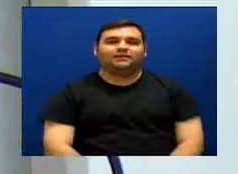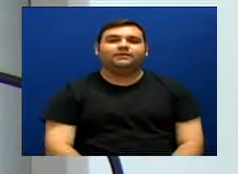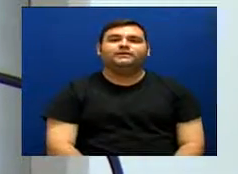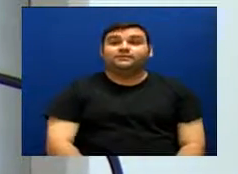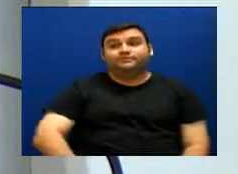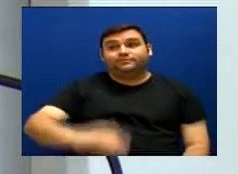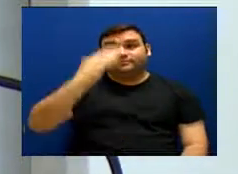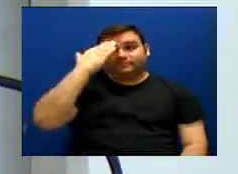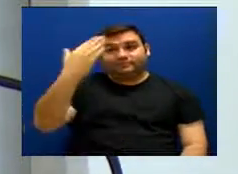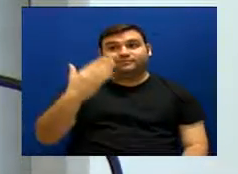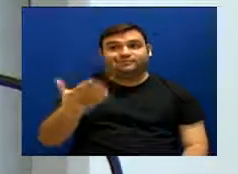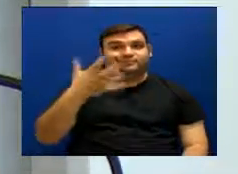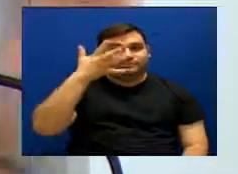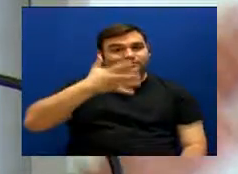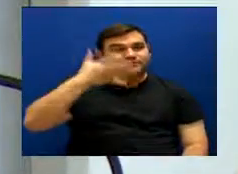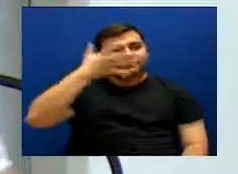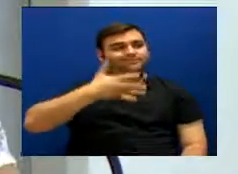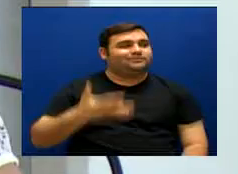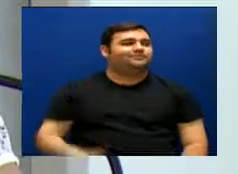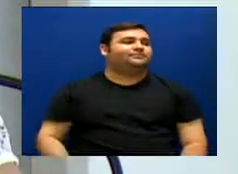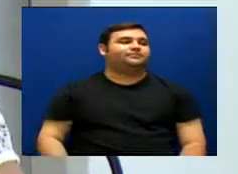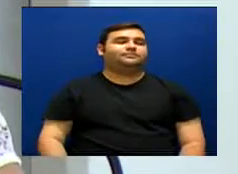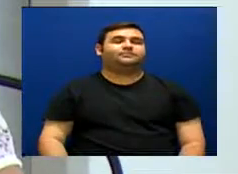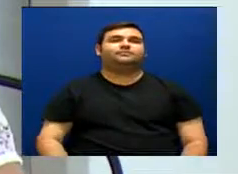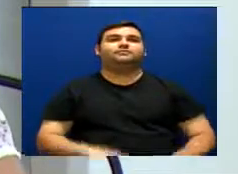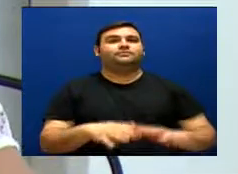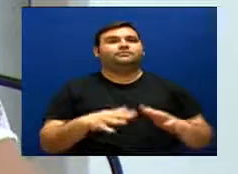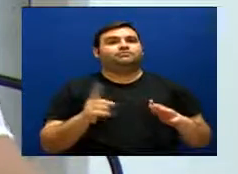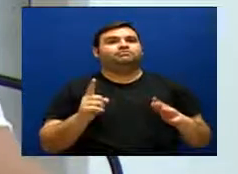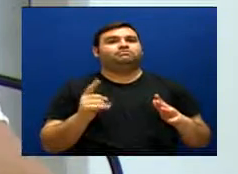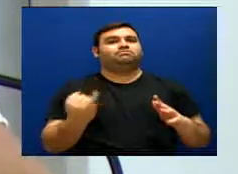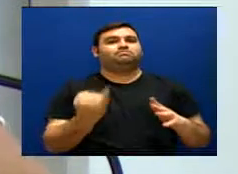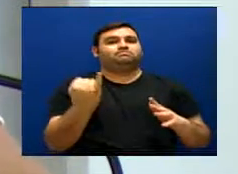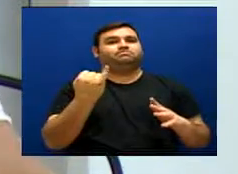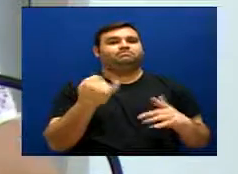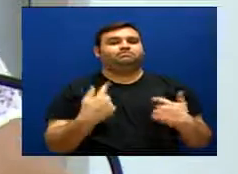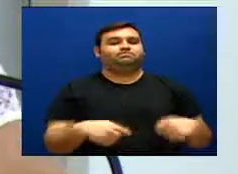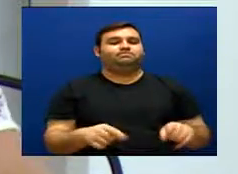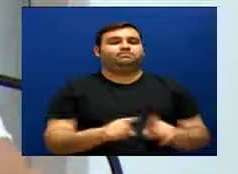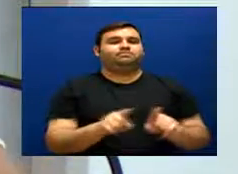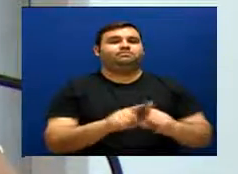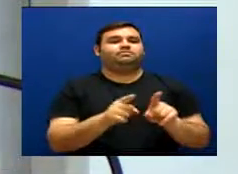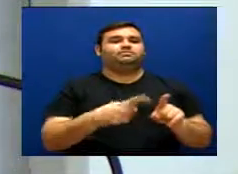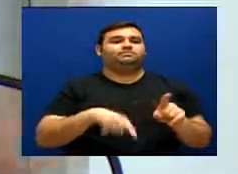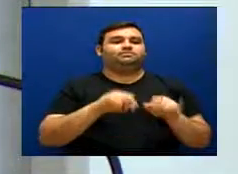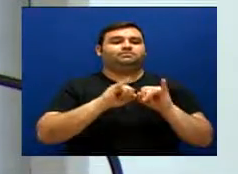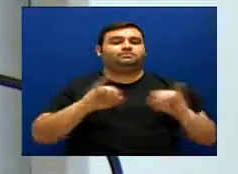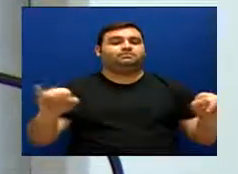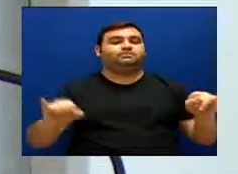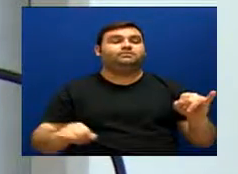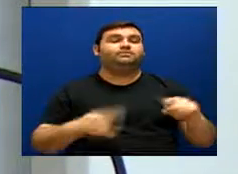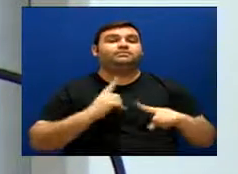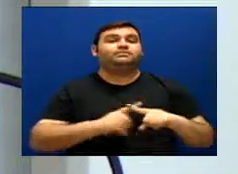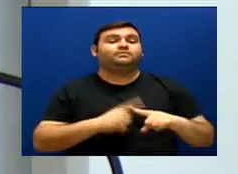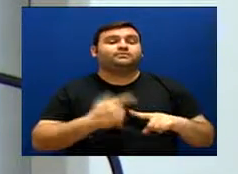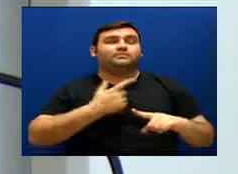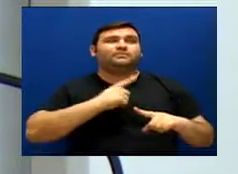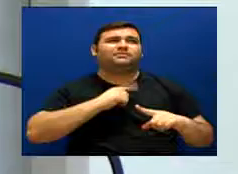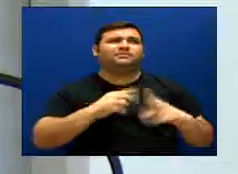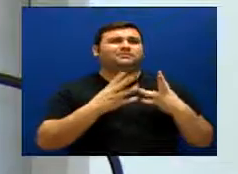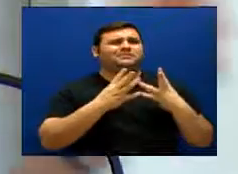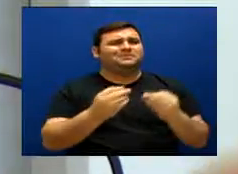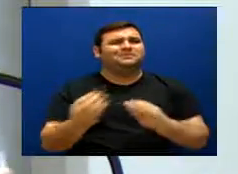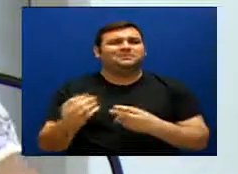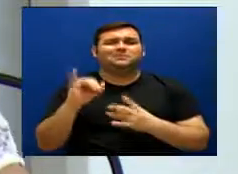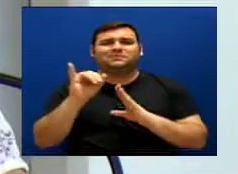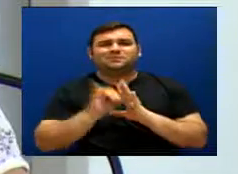eu que agradeço aí pela fala. É importante, sim, a nós divulgarmos, lembrando que são tantos